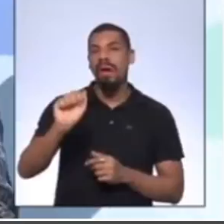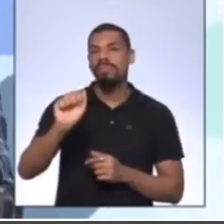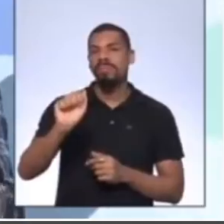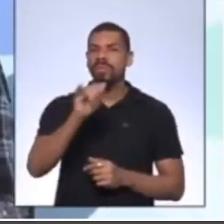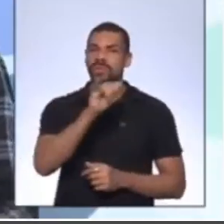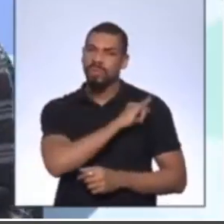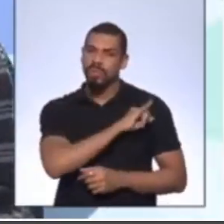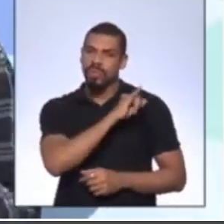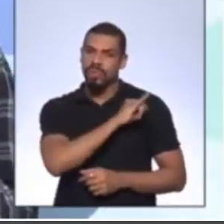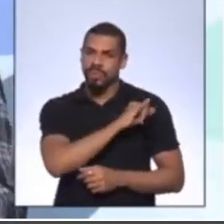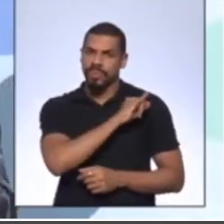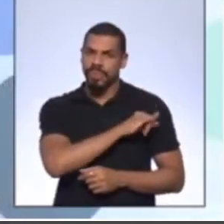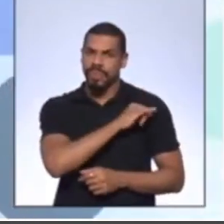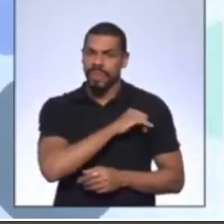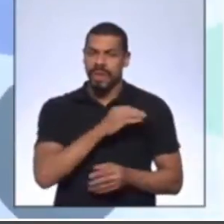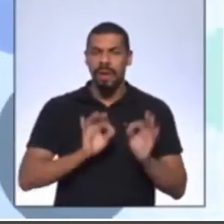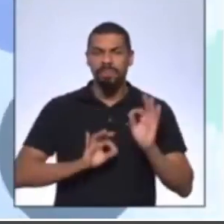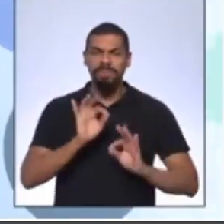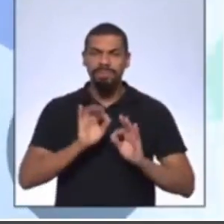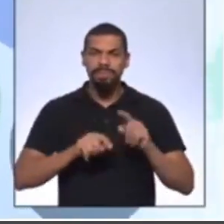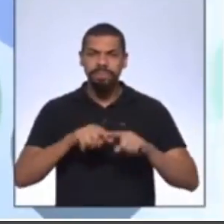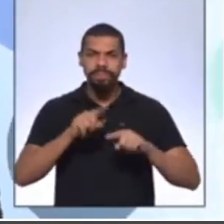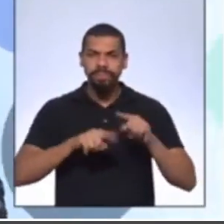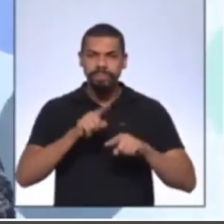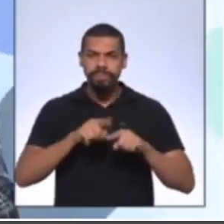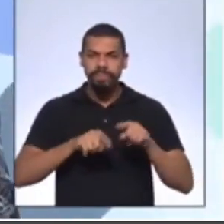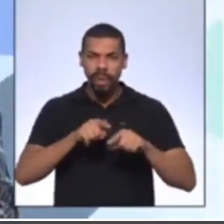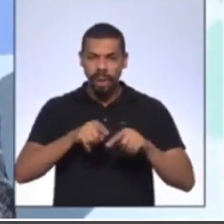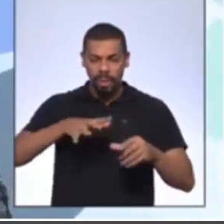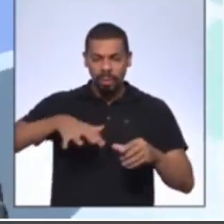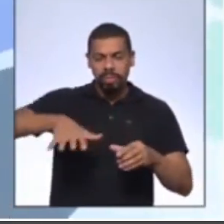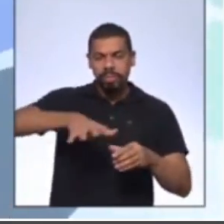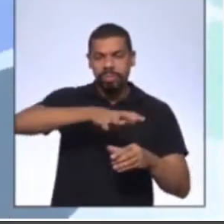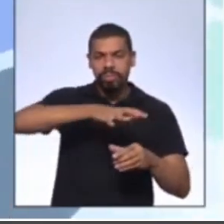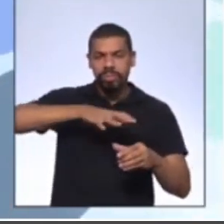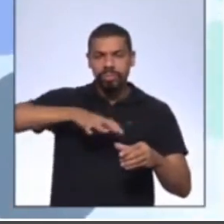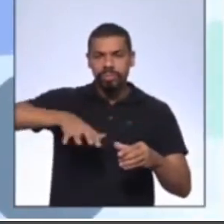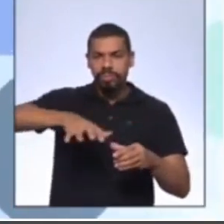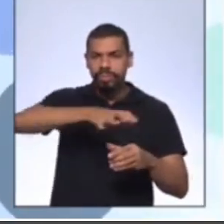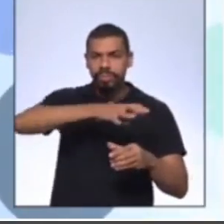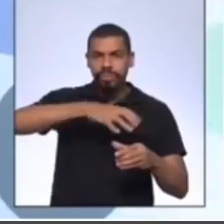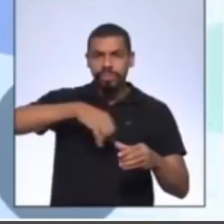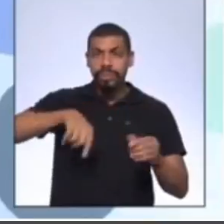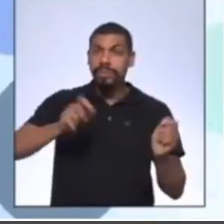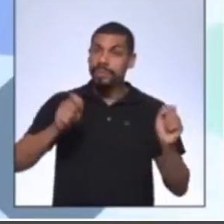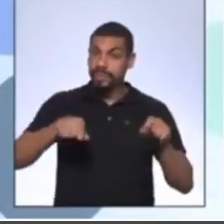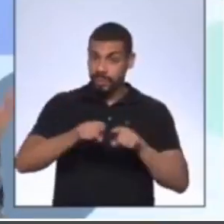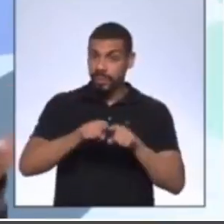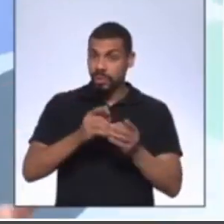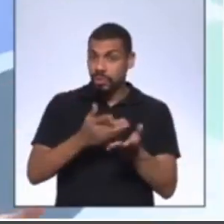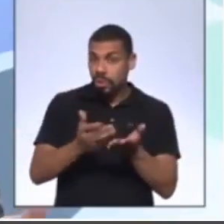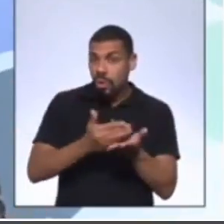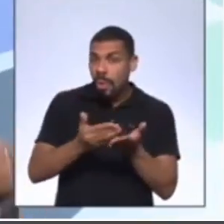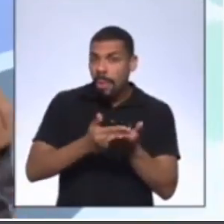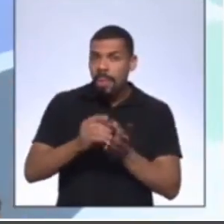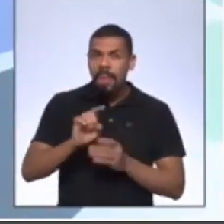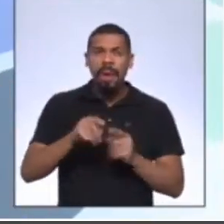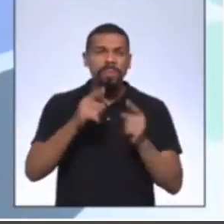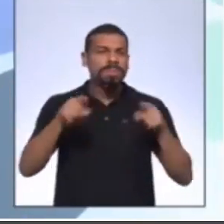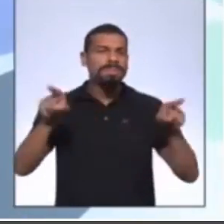no rio de janeiro e ela começa a produzir vitrolas tá então antes a música que isso era ouvida no rádio